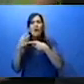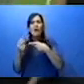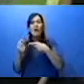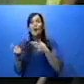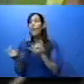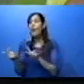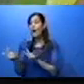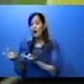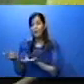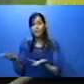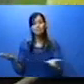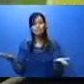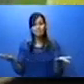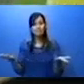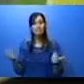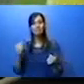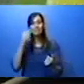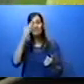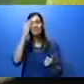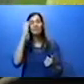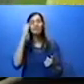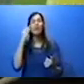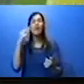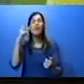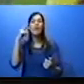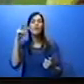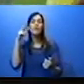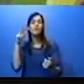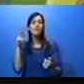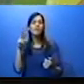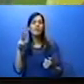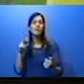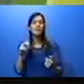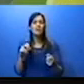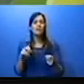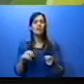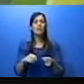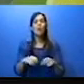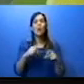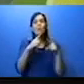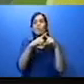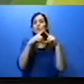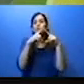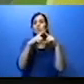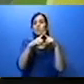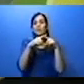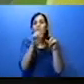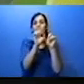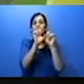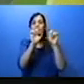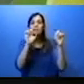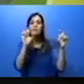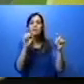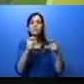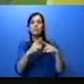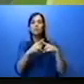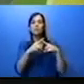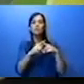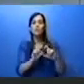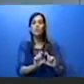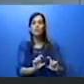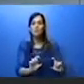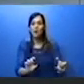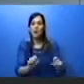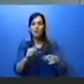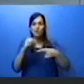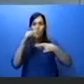Mesma coisa, gente. Vocês lembram de potenciação de fração? Você multiplica em cima, multiplica embaixo, você